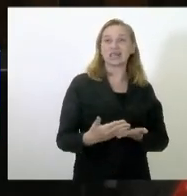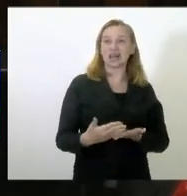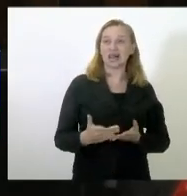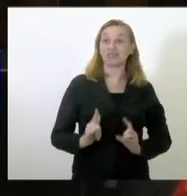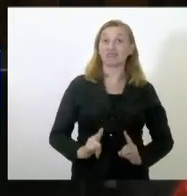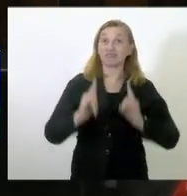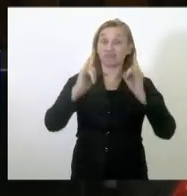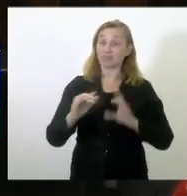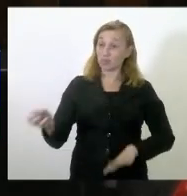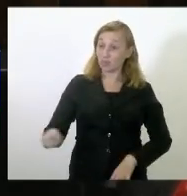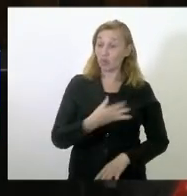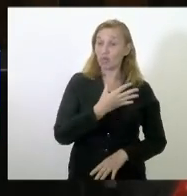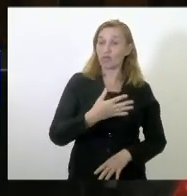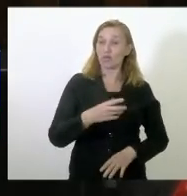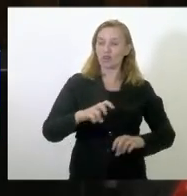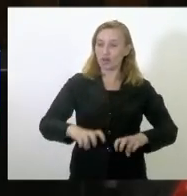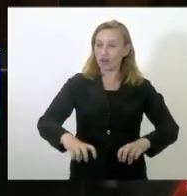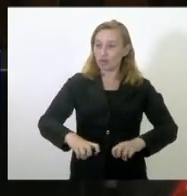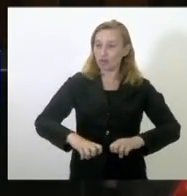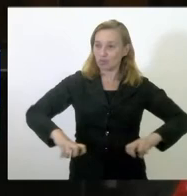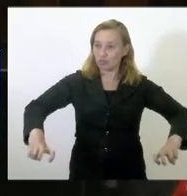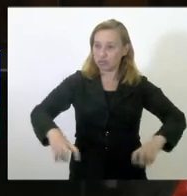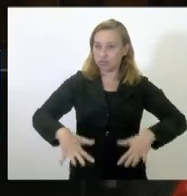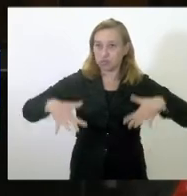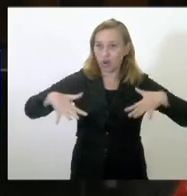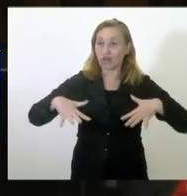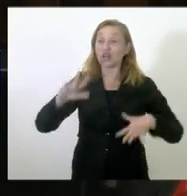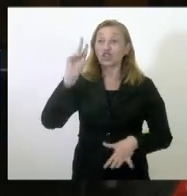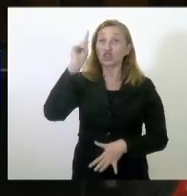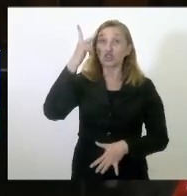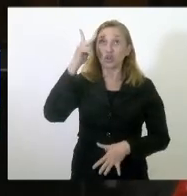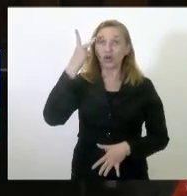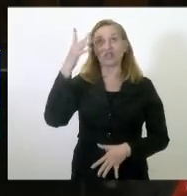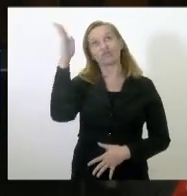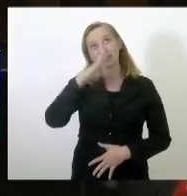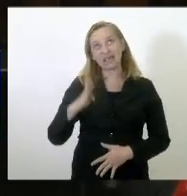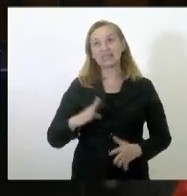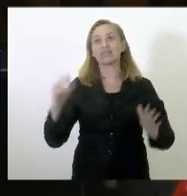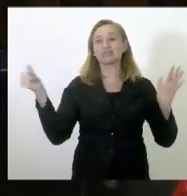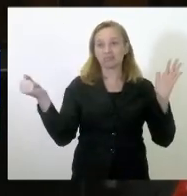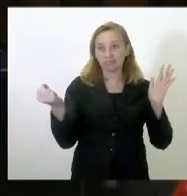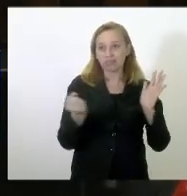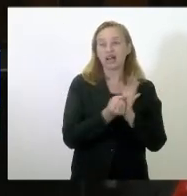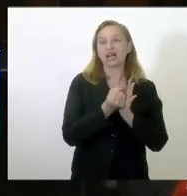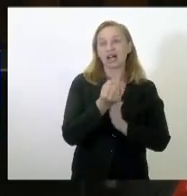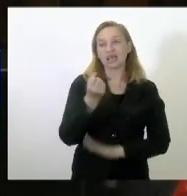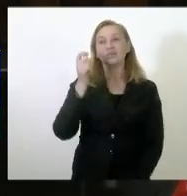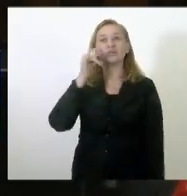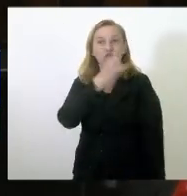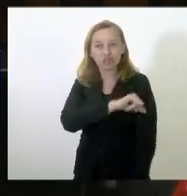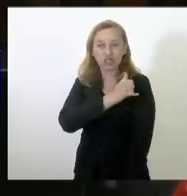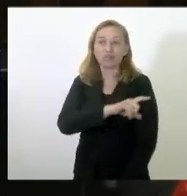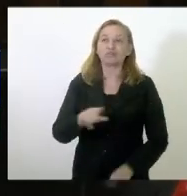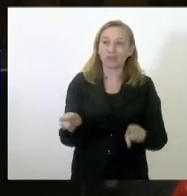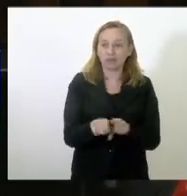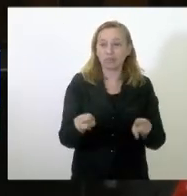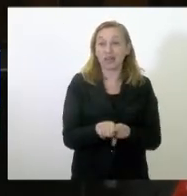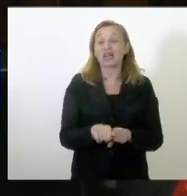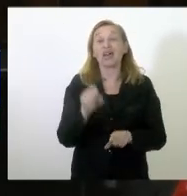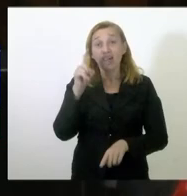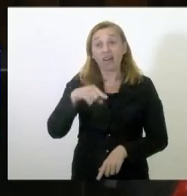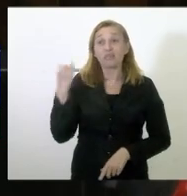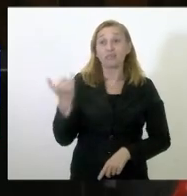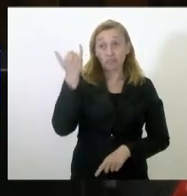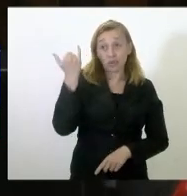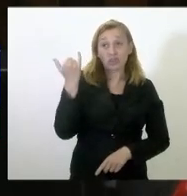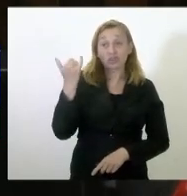dúvida nenhuma, vai fazer parte da história do Brasil e do Rio de Janeiro, assim como o Palácio Tiradentes faz. Então, é muito importante